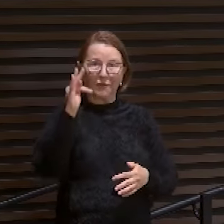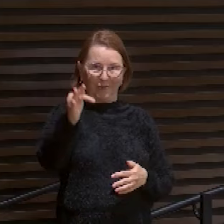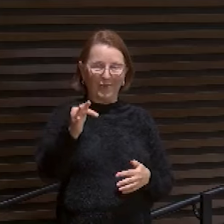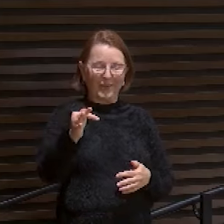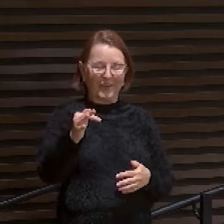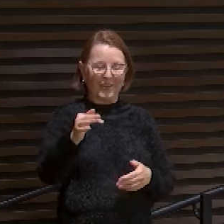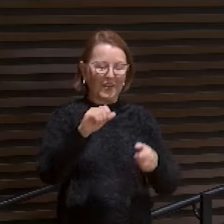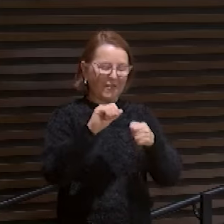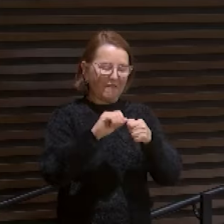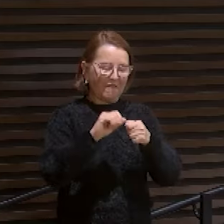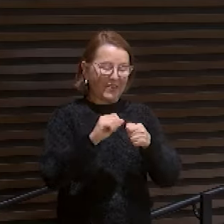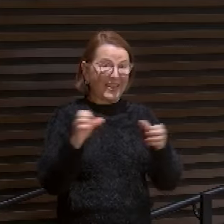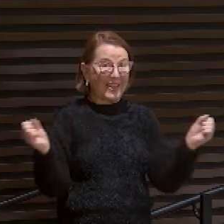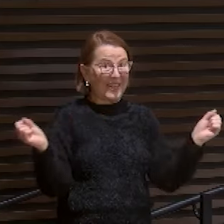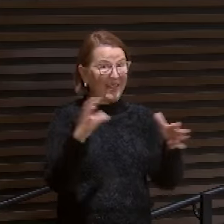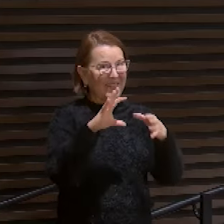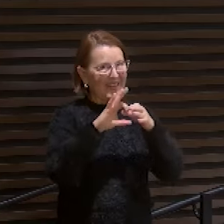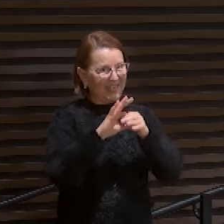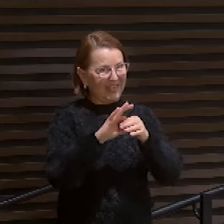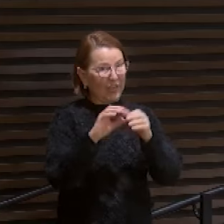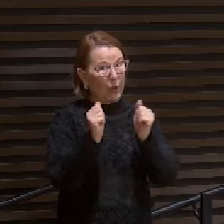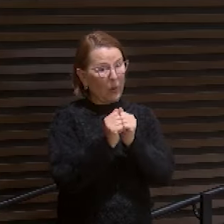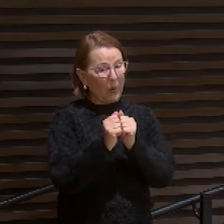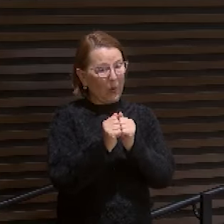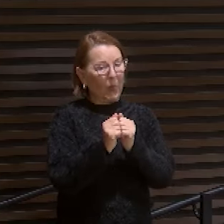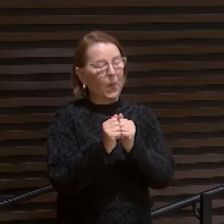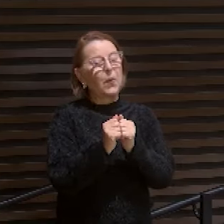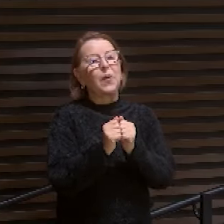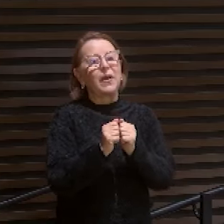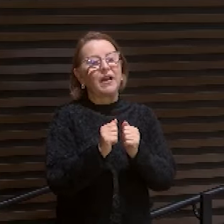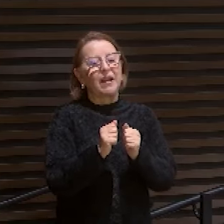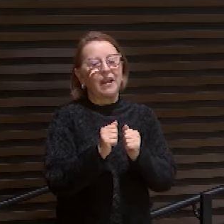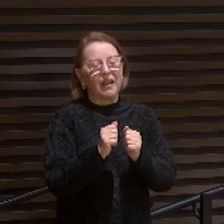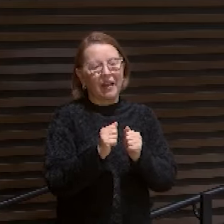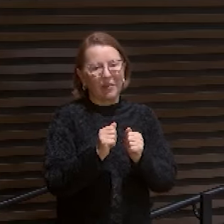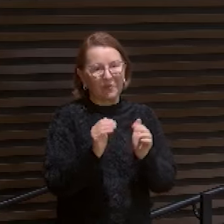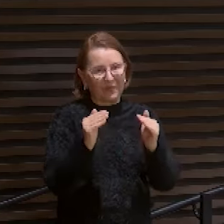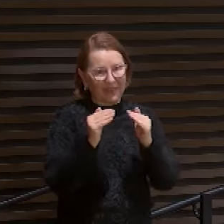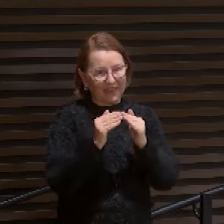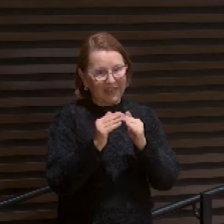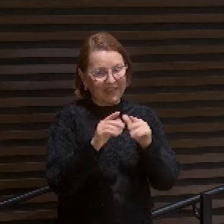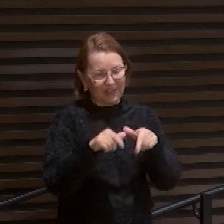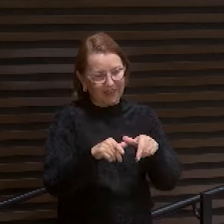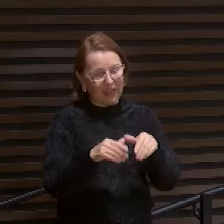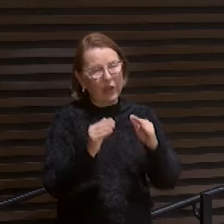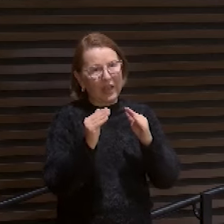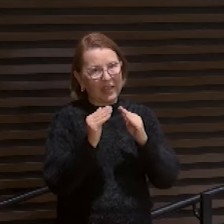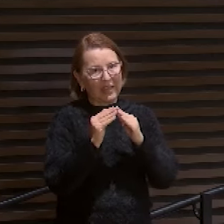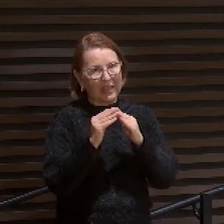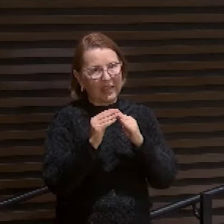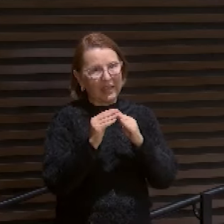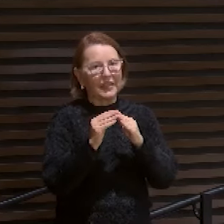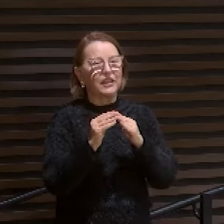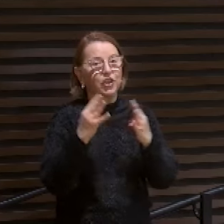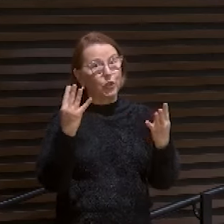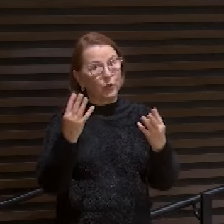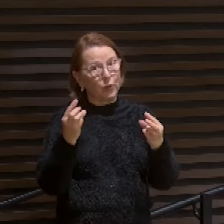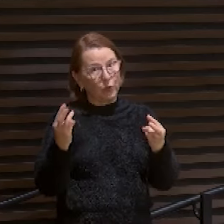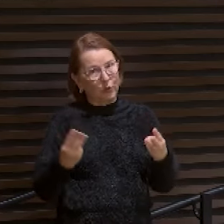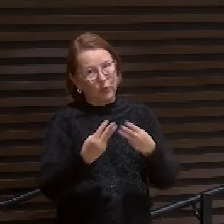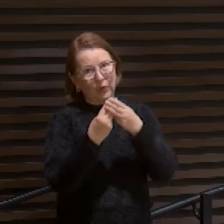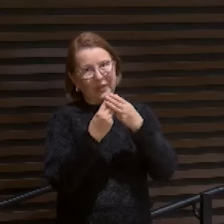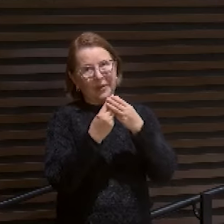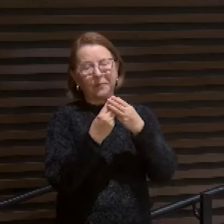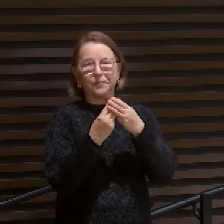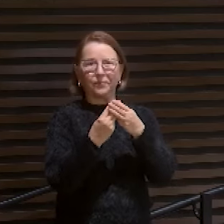aliança com a casa de Israel e com a casa de Judá. Não segundo a aliança que fiz com seus pais no dia